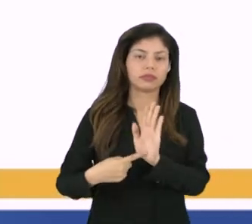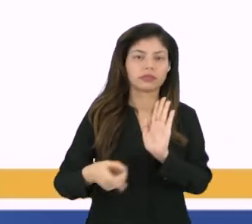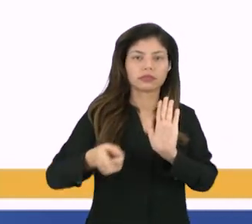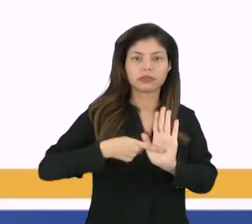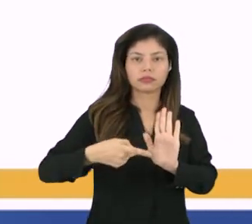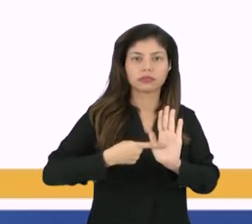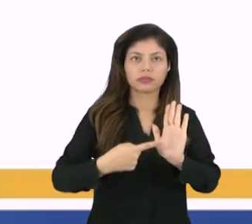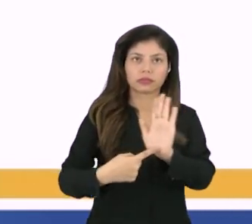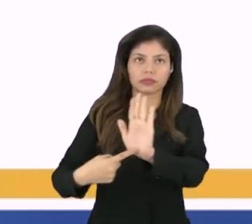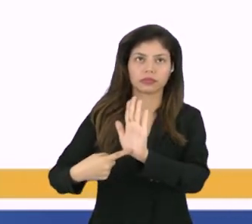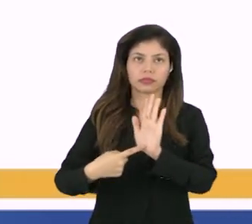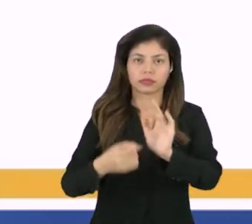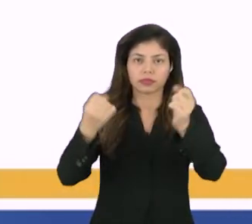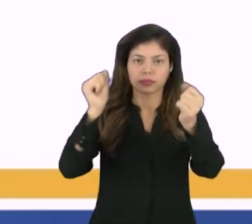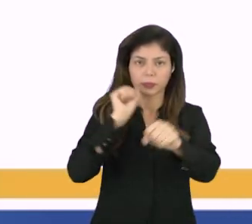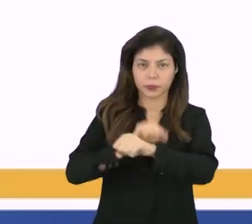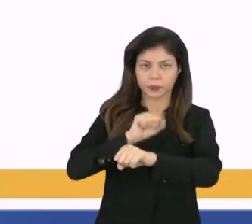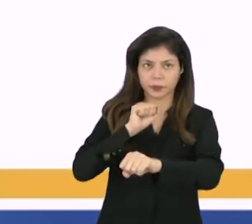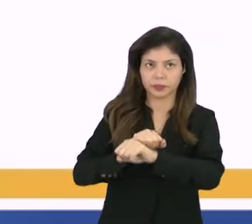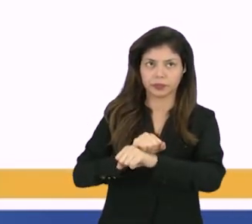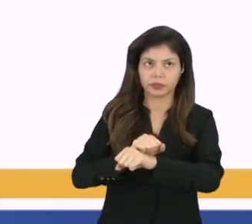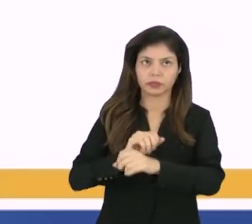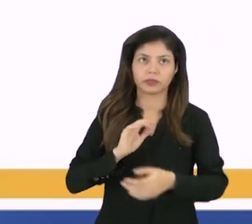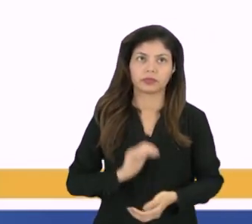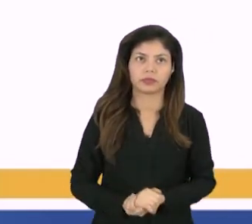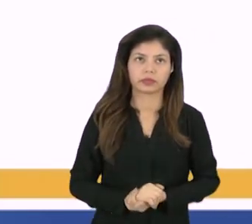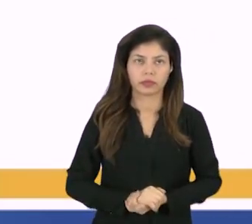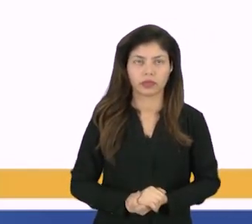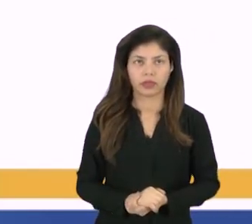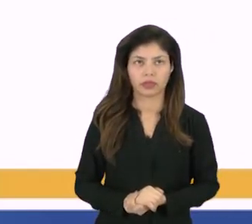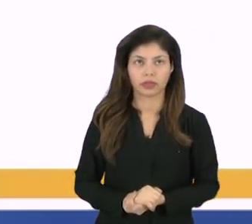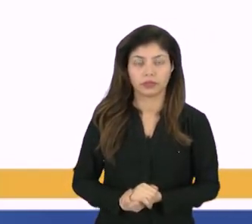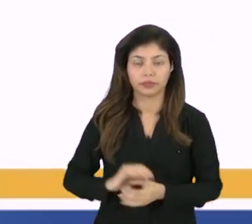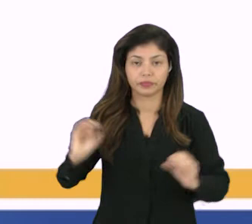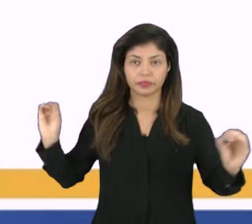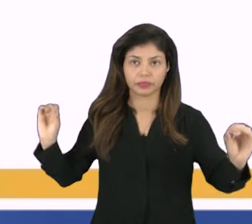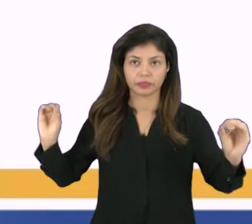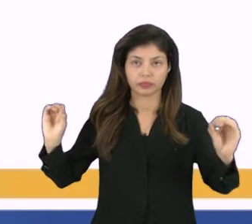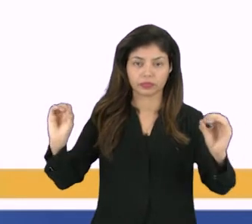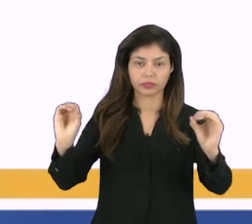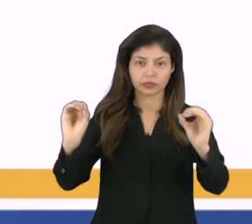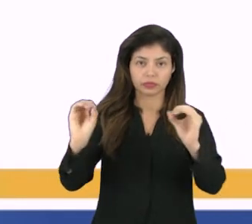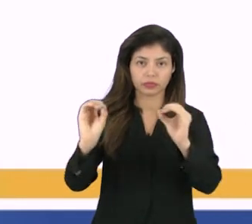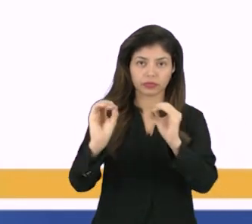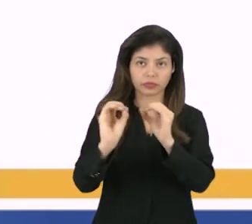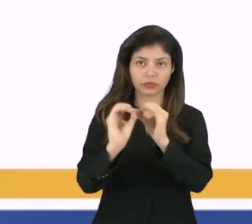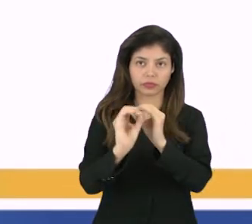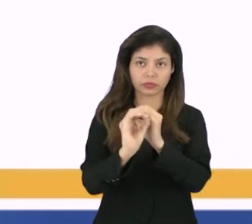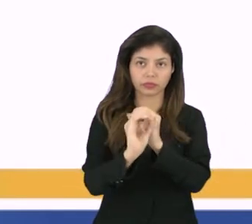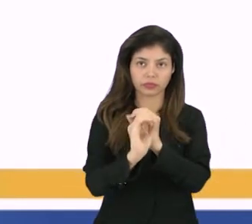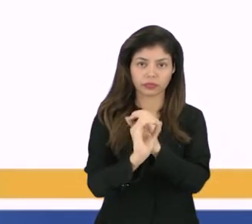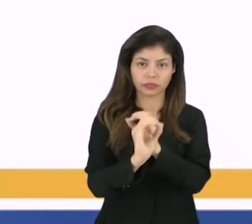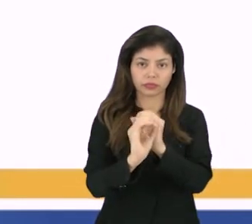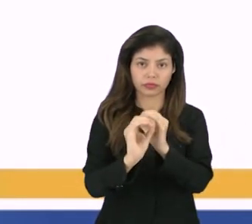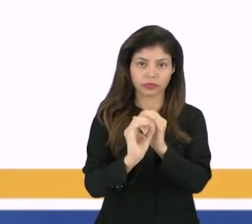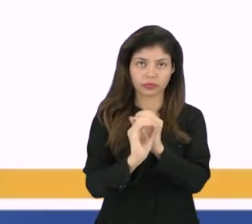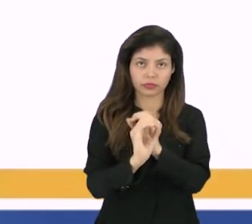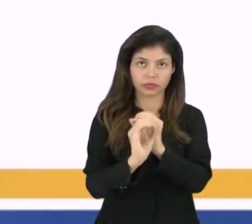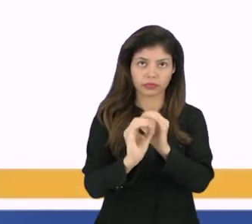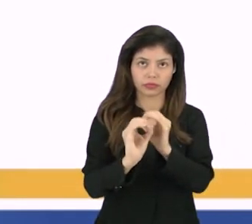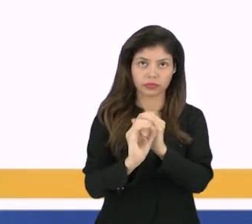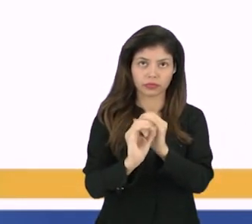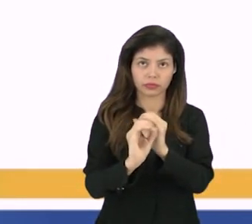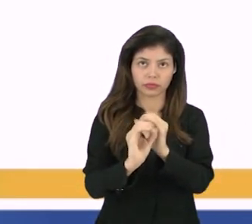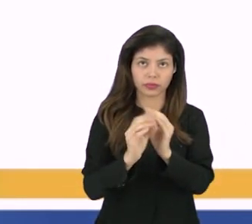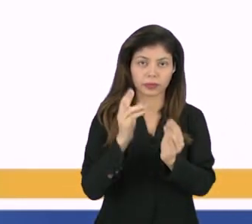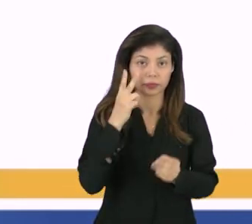ó. Ele esperou ter um eclipse lunar, e aí foi possível ver estrelas que estavam atrás do Sol,